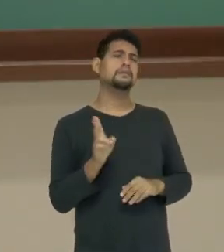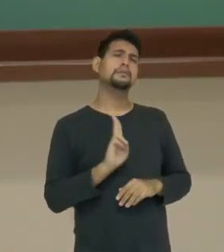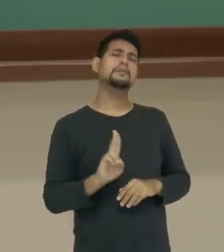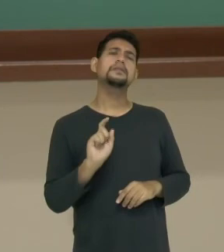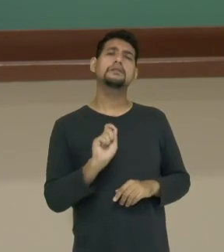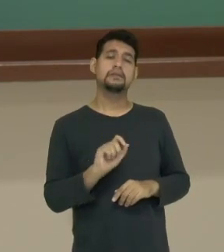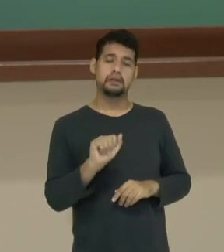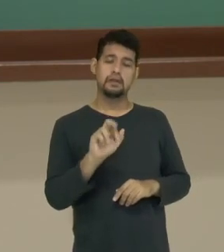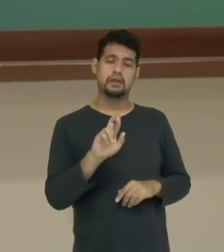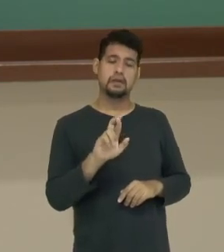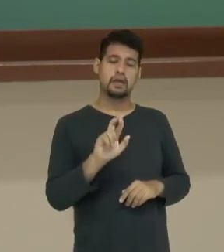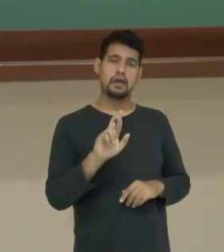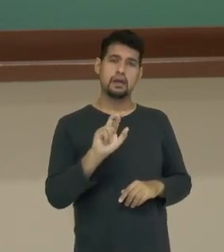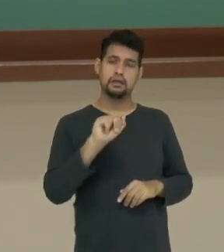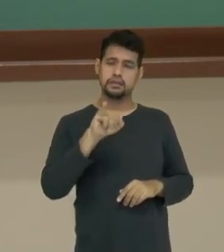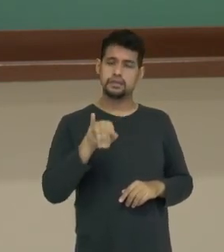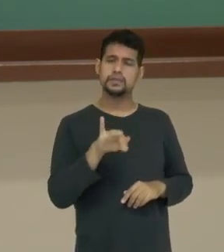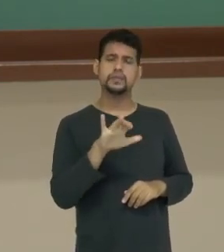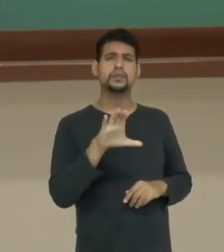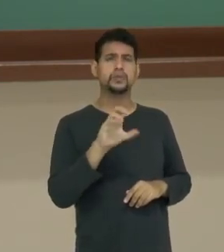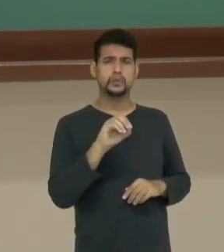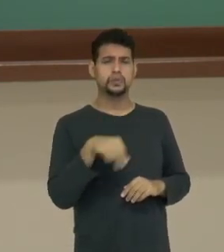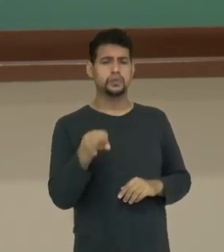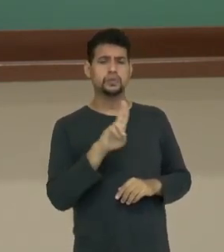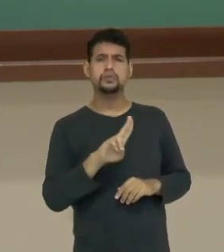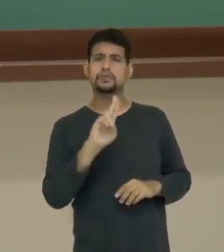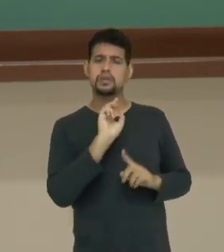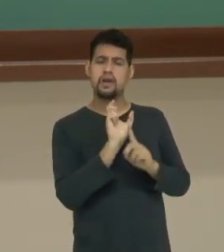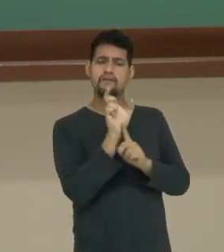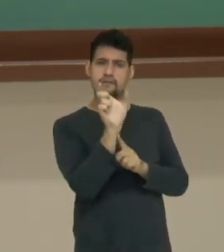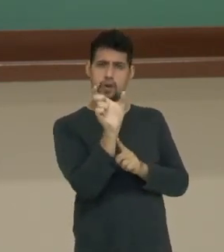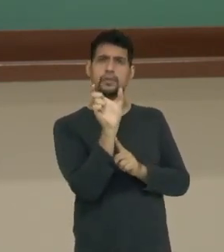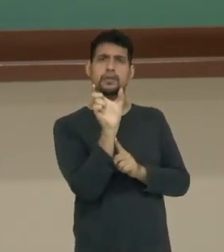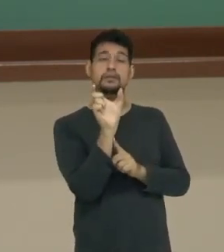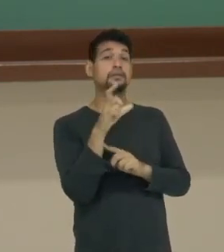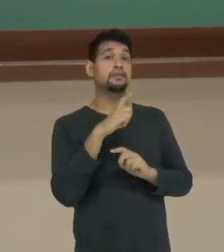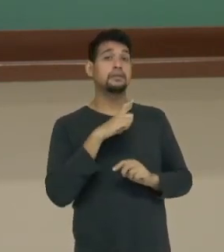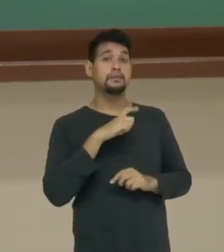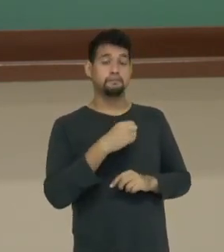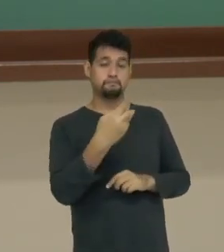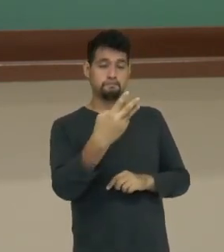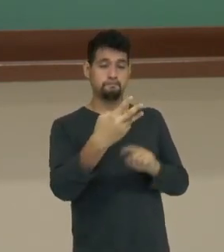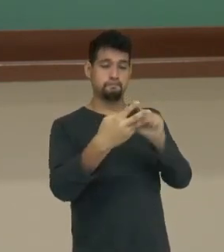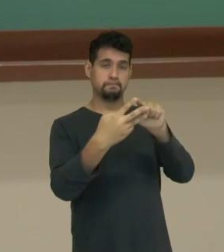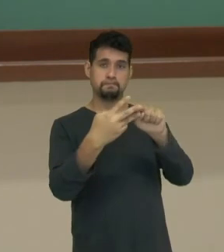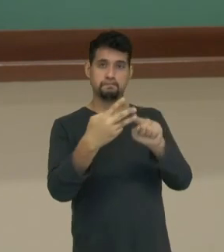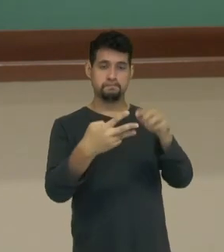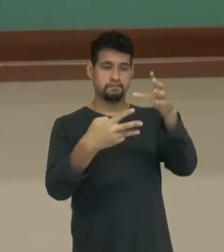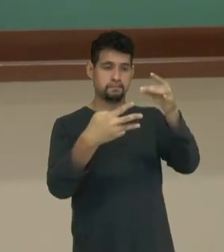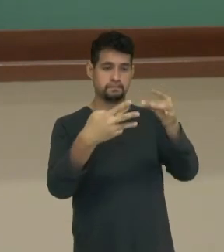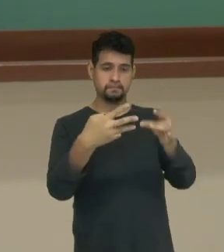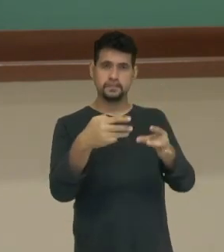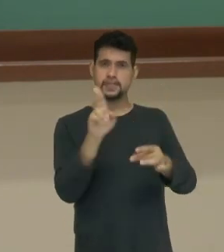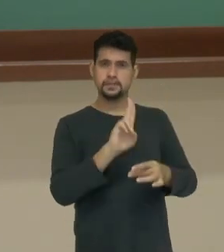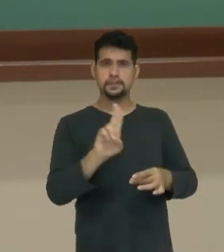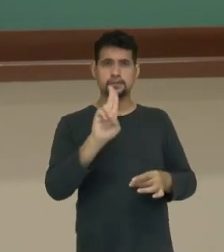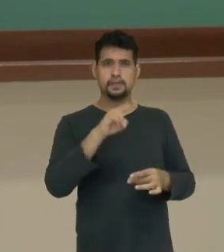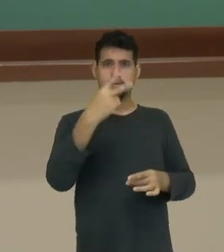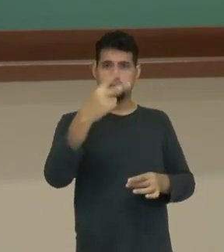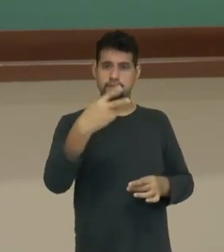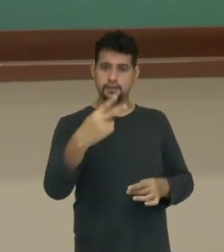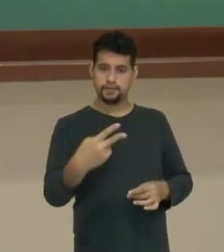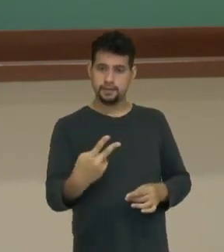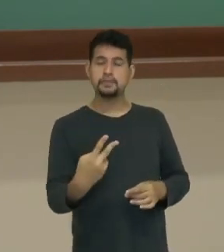o arranjo, jogando dentro da forma do arranjo, eu tenho 3 elementos tomados 2 a 2. Então, eu